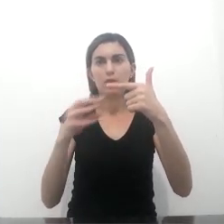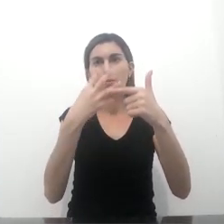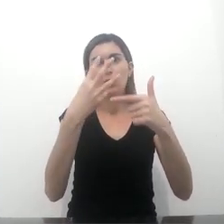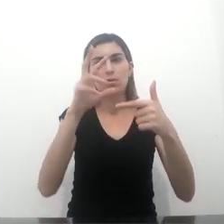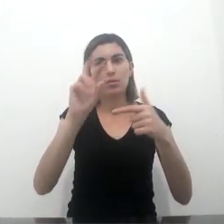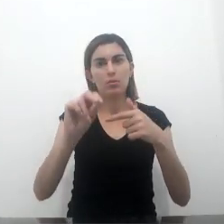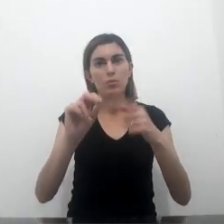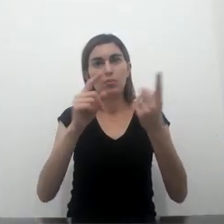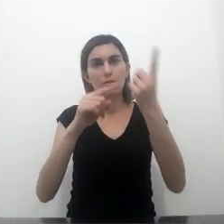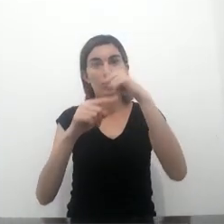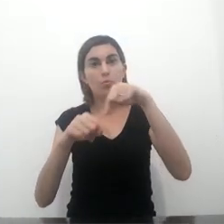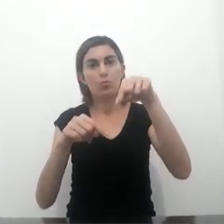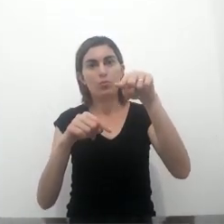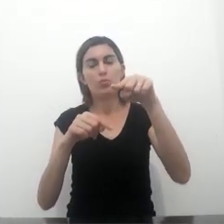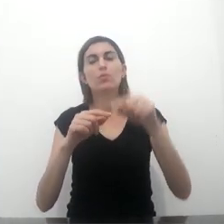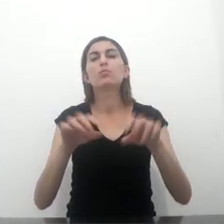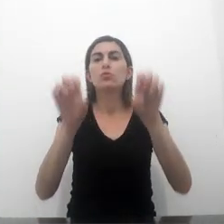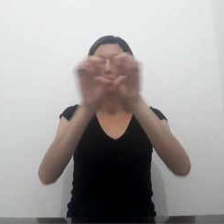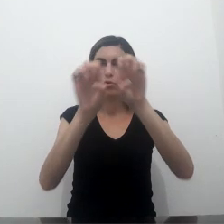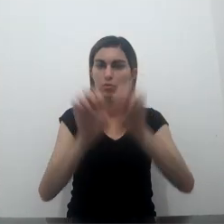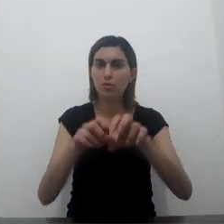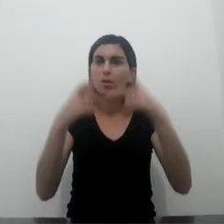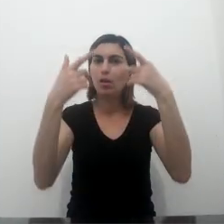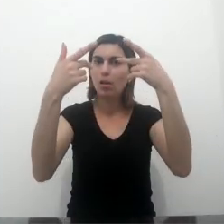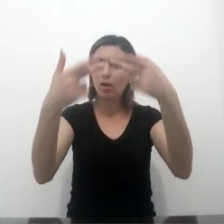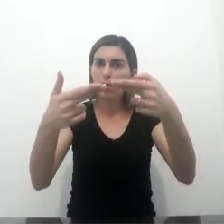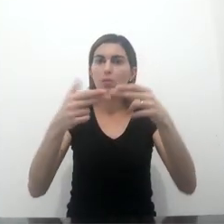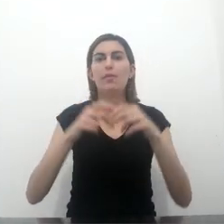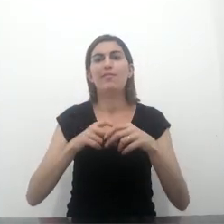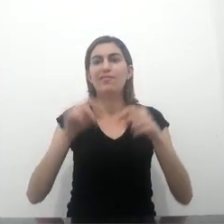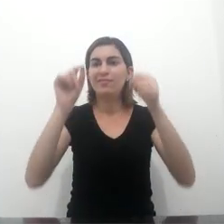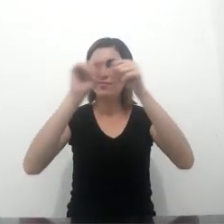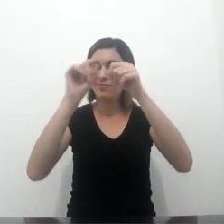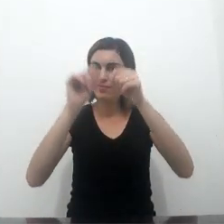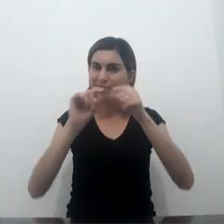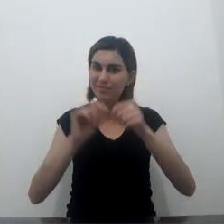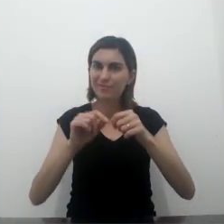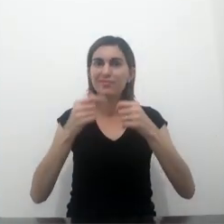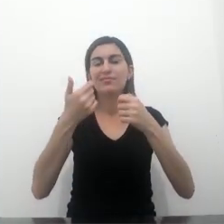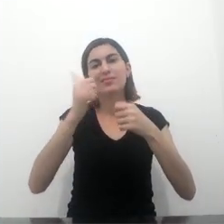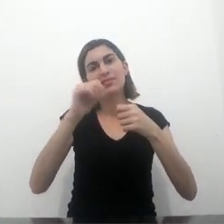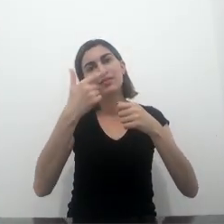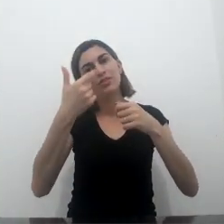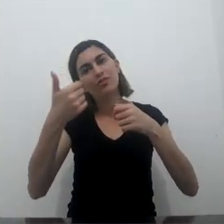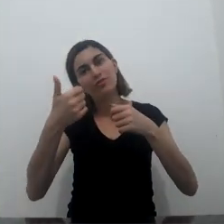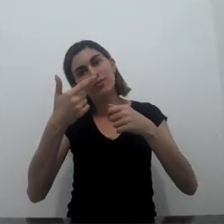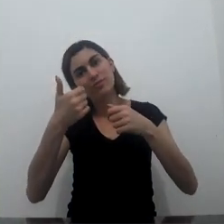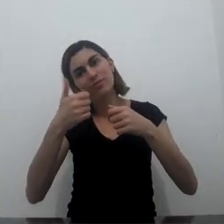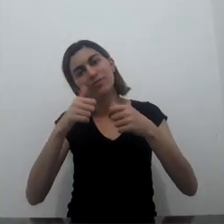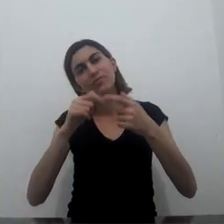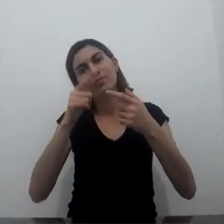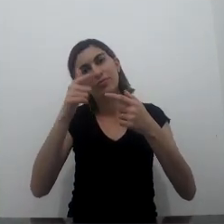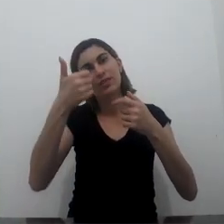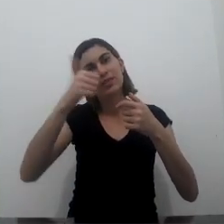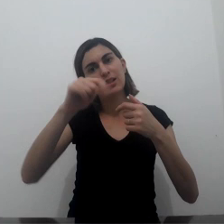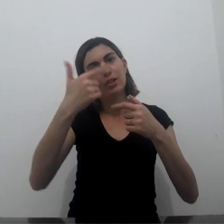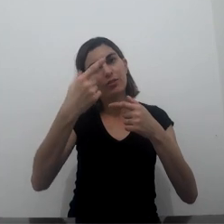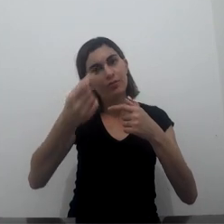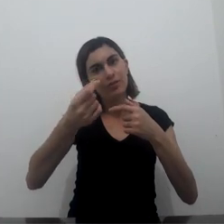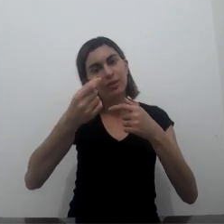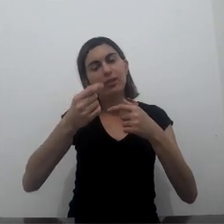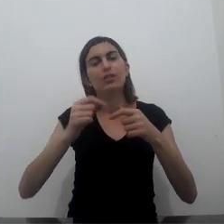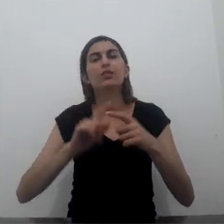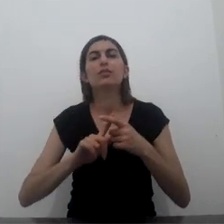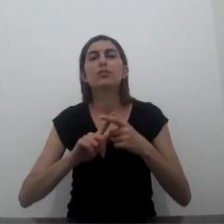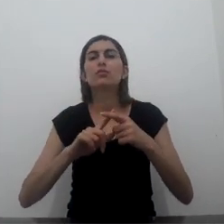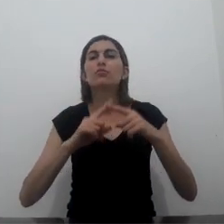100, 450. Então, outro esqueminha. 12 sobre 100, que é 12% de 120. 12 sobre